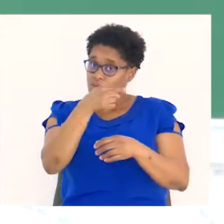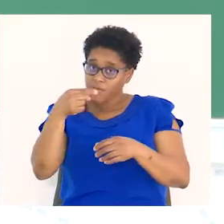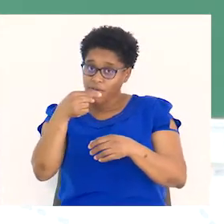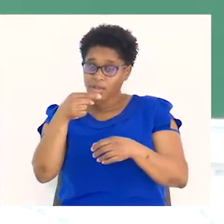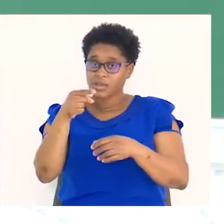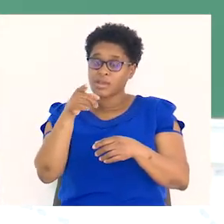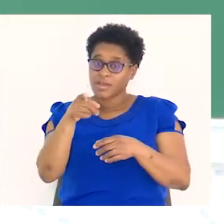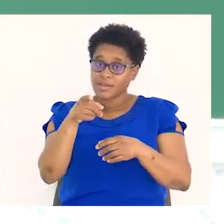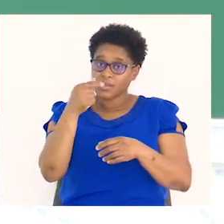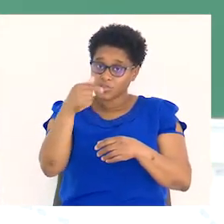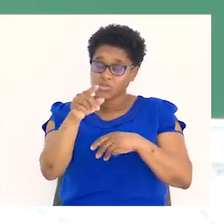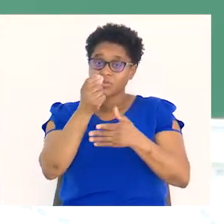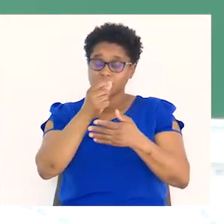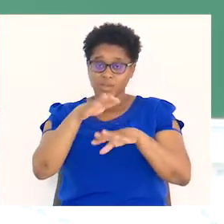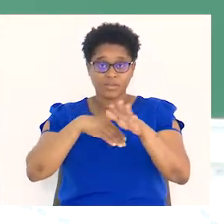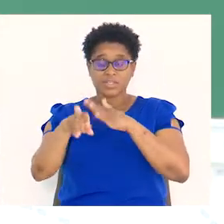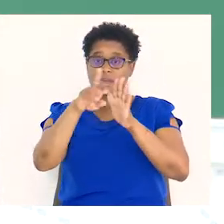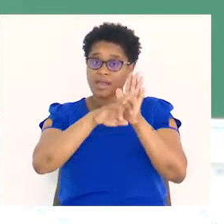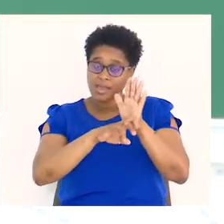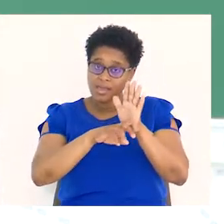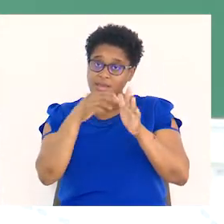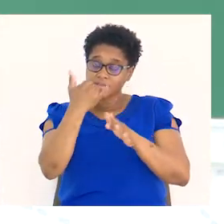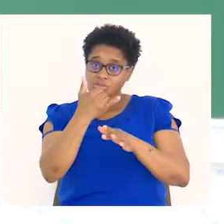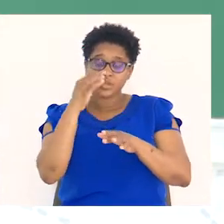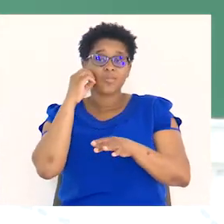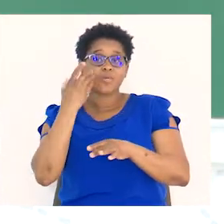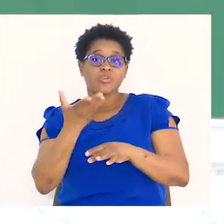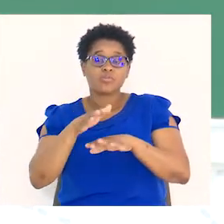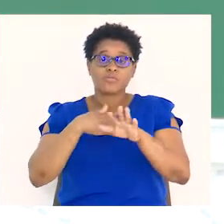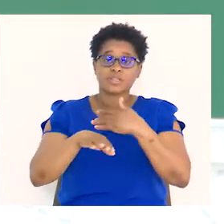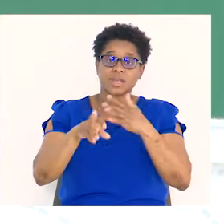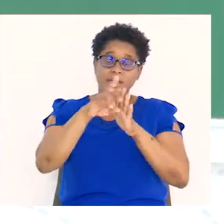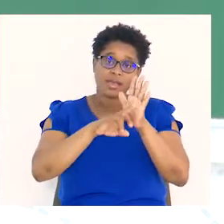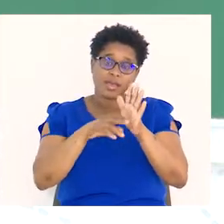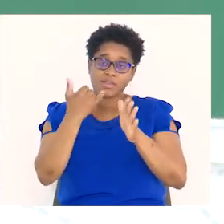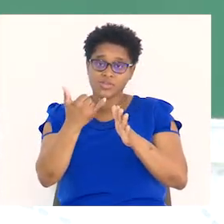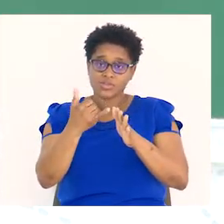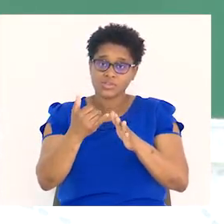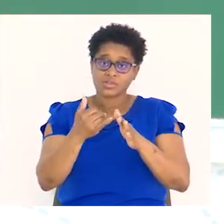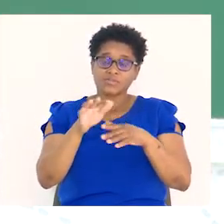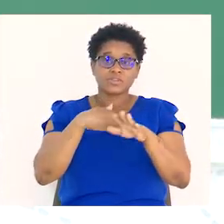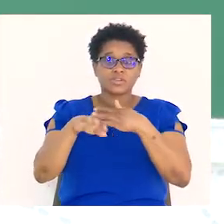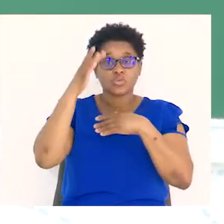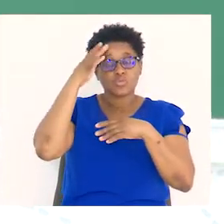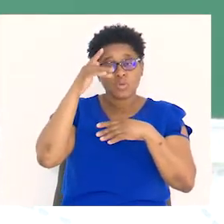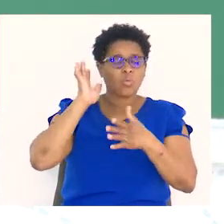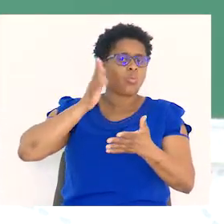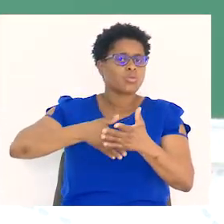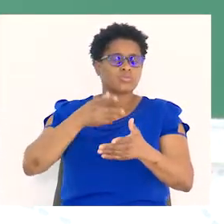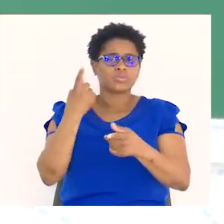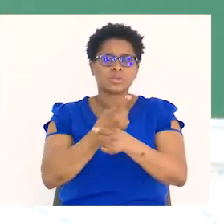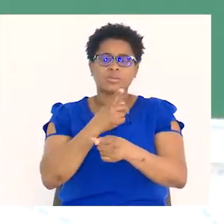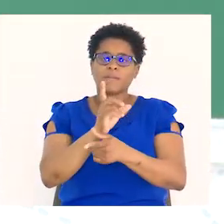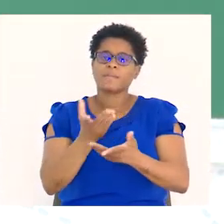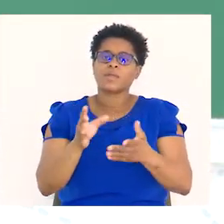vais colocar é a regra 2. E como fazer a regra 2? Flexionando em número o último elemento. Qual é